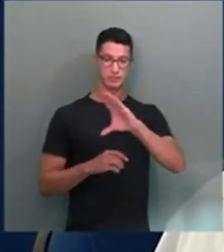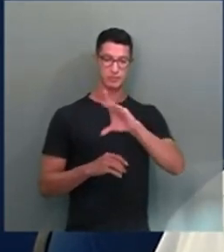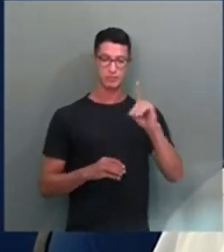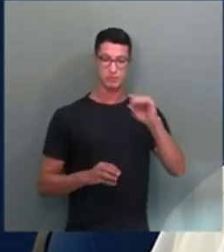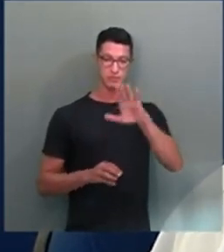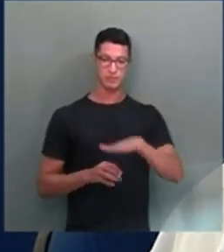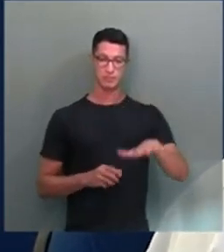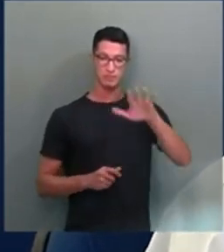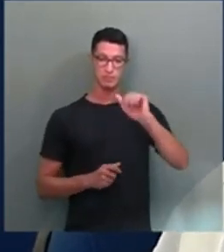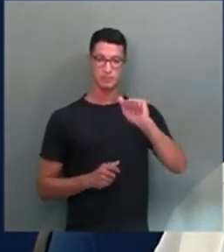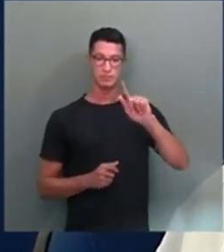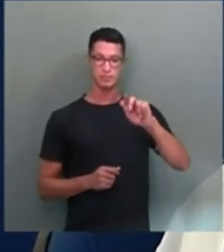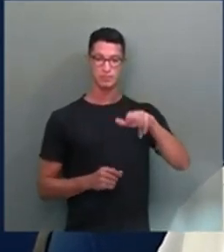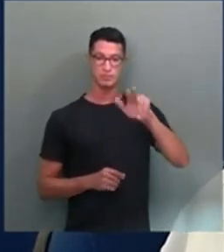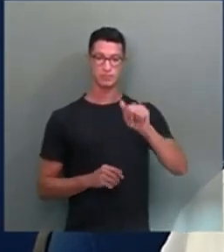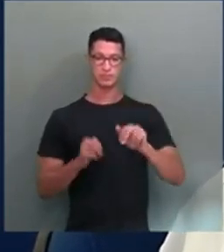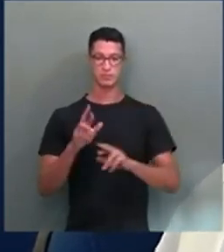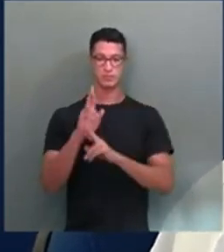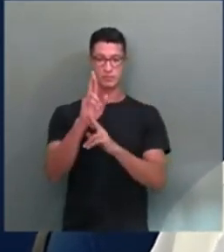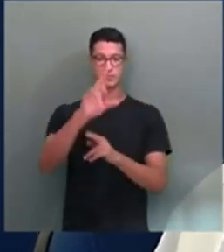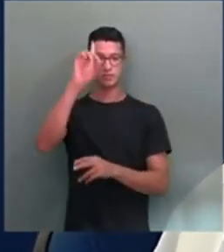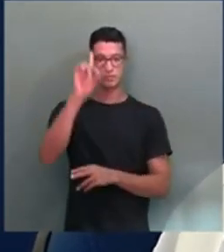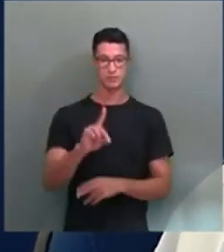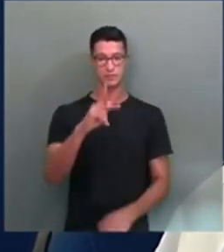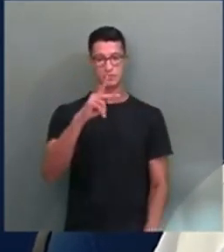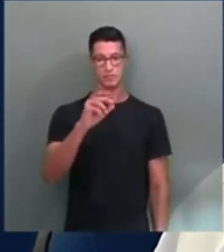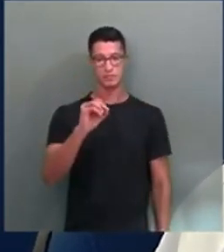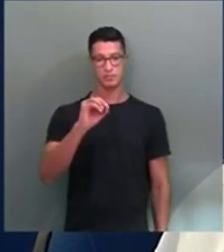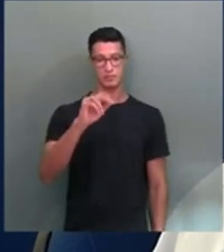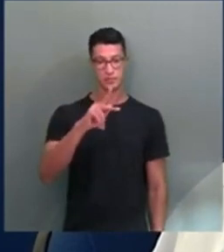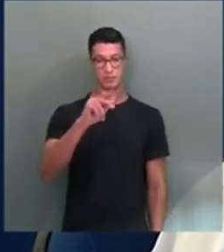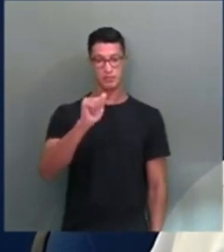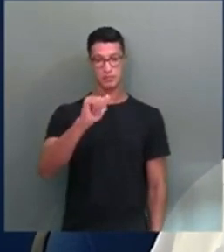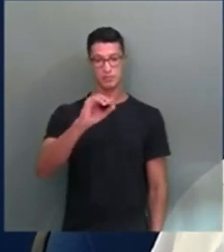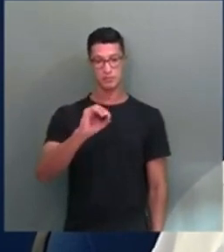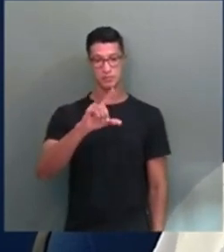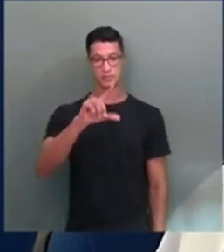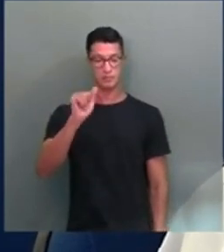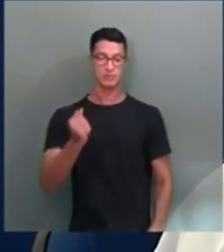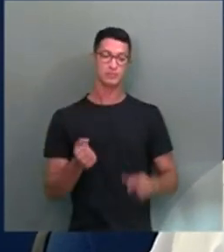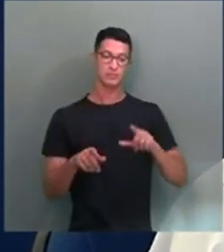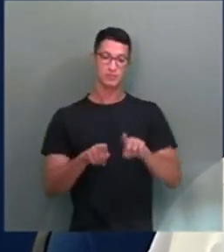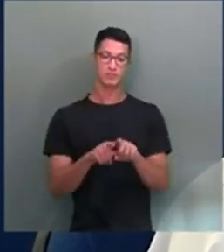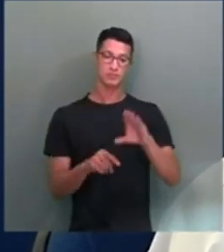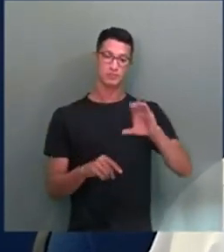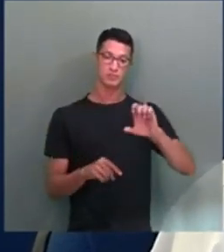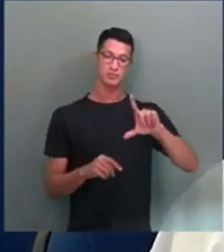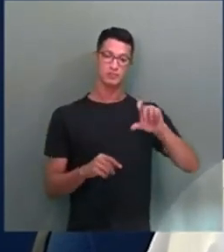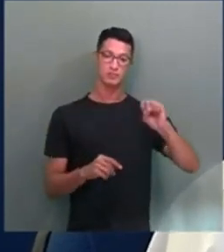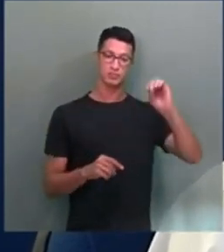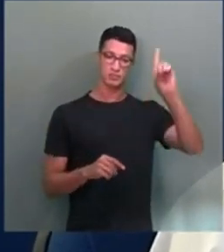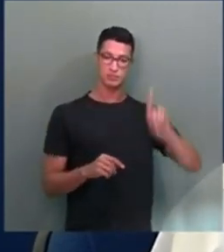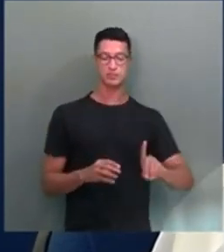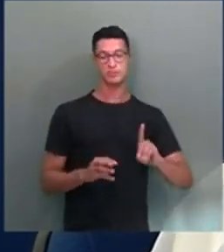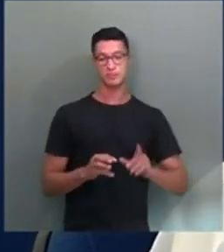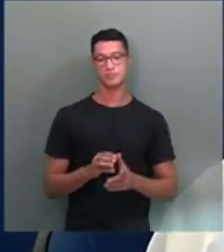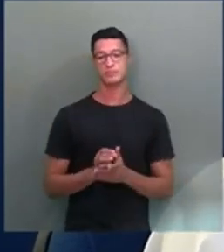da Agência Senado, representando a diretora Paola Lima, e Celso Cavalcante, diretor da Rádio